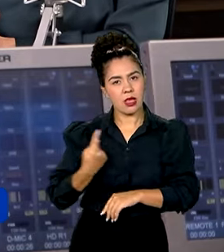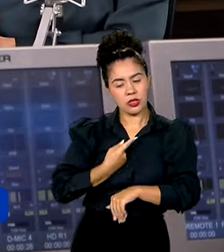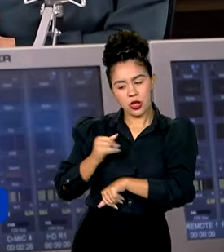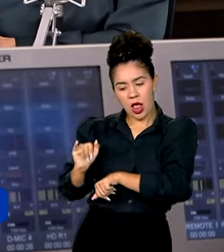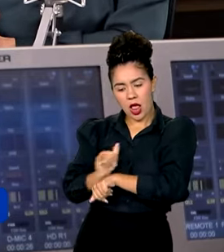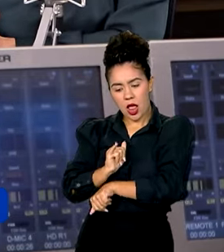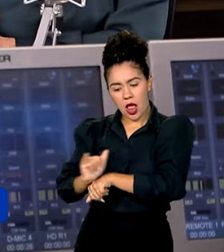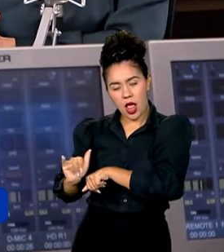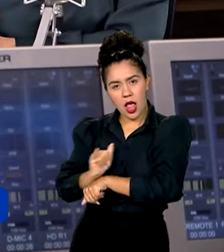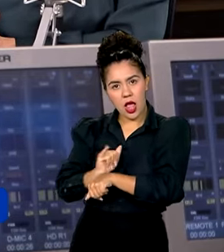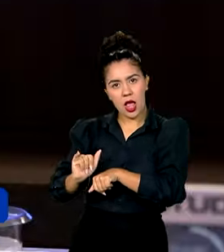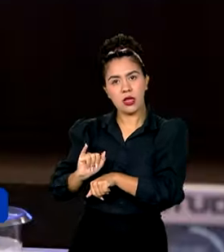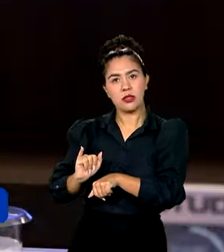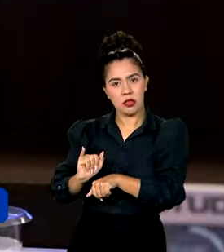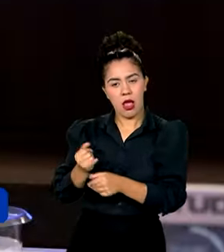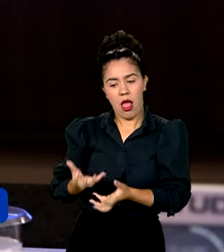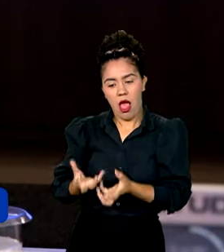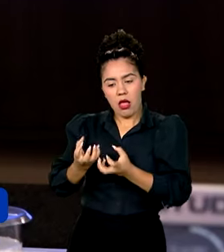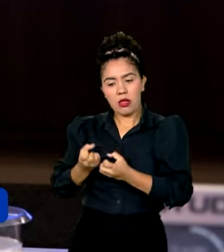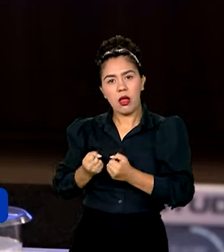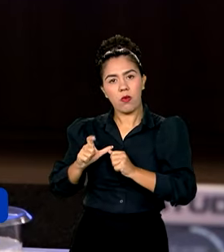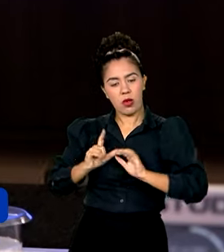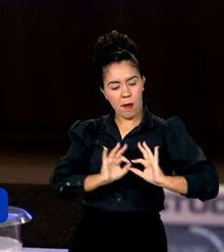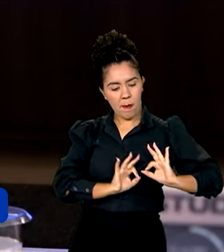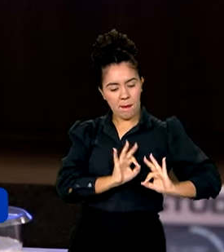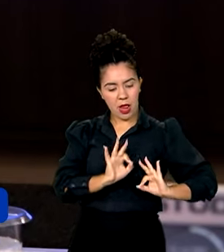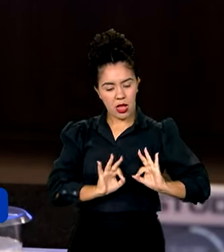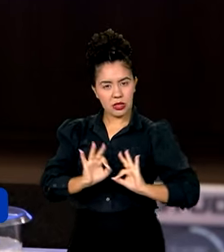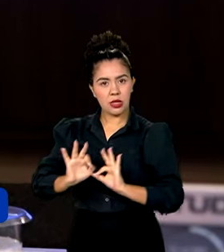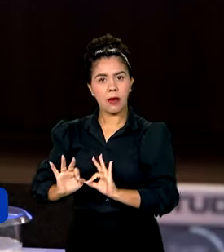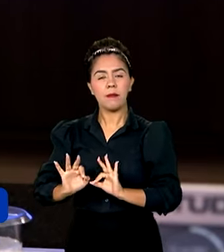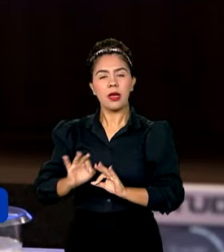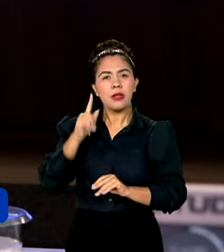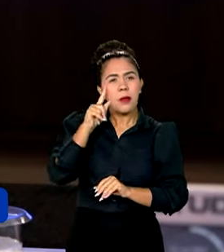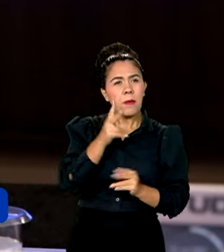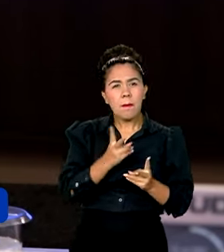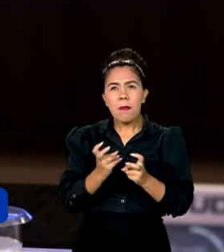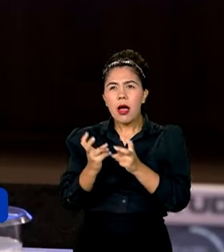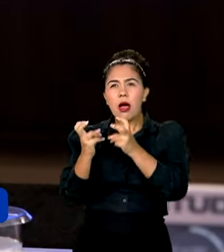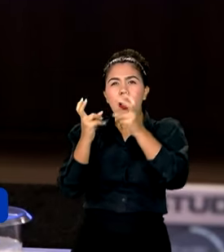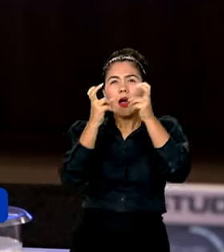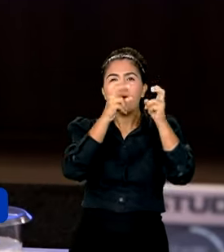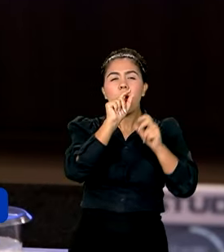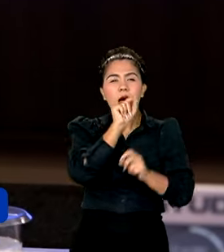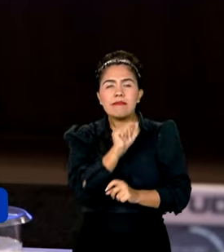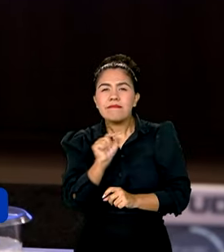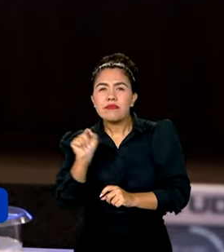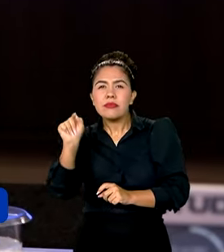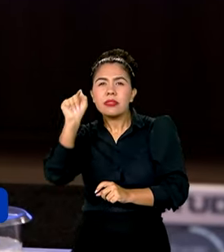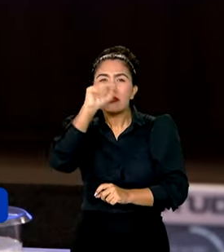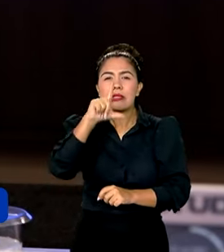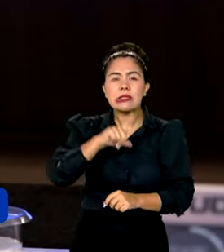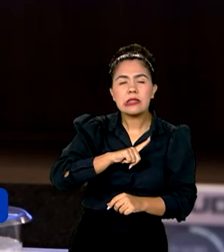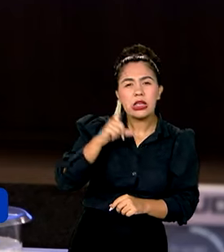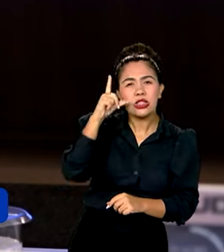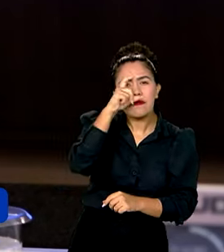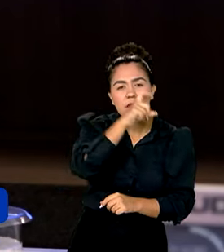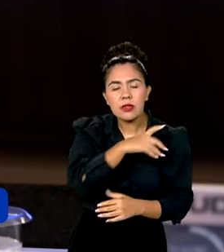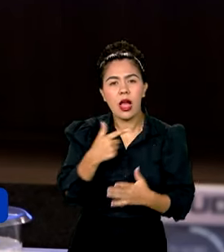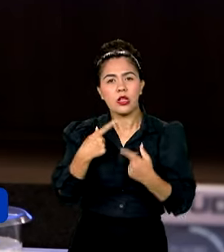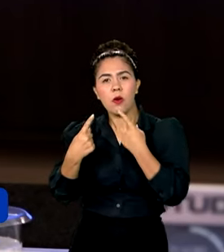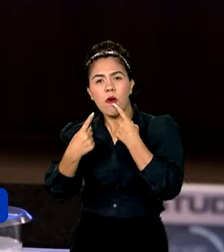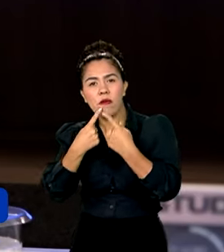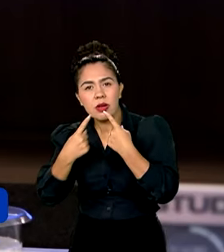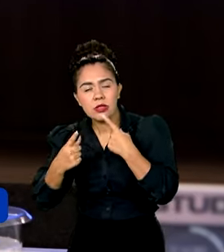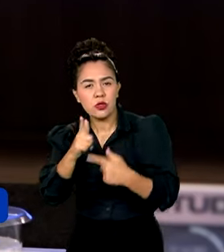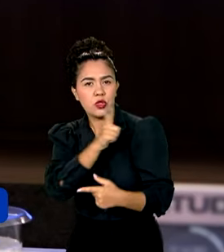adotamos né uma estratégia de planejamento local vendo as dificuldades de cada região conversando com os gestores